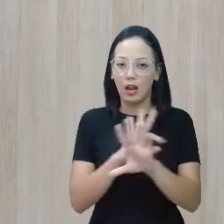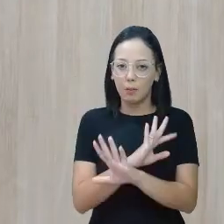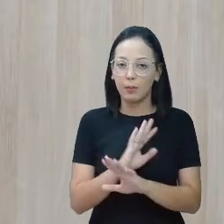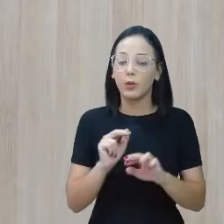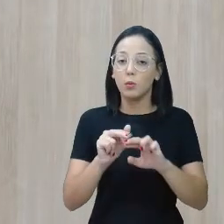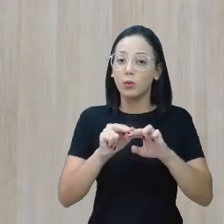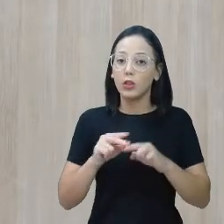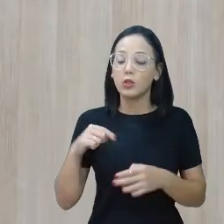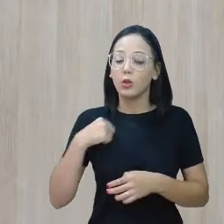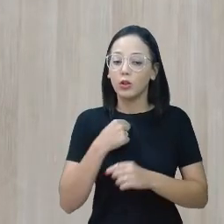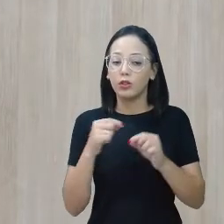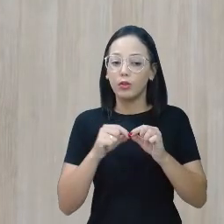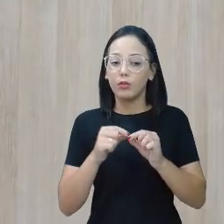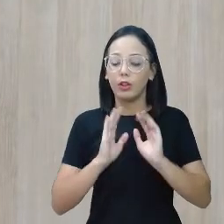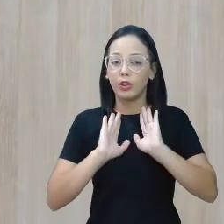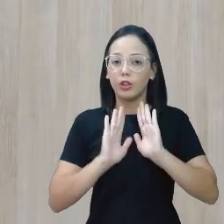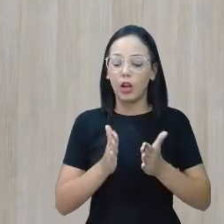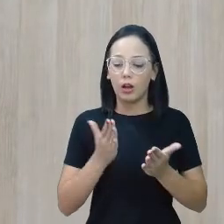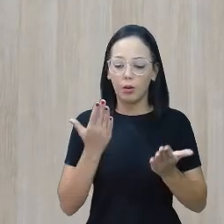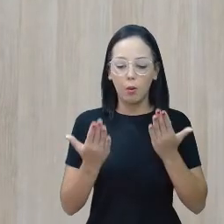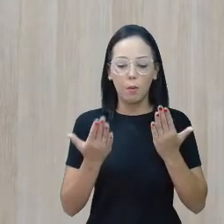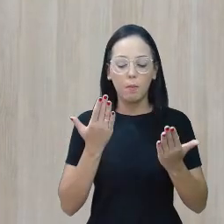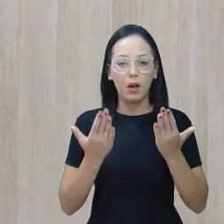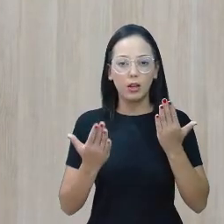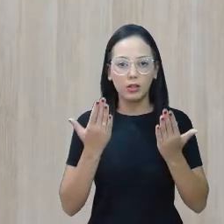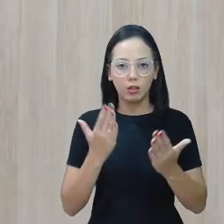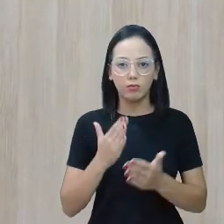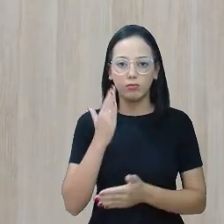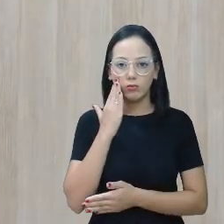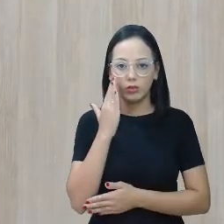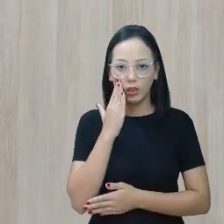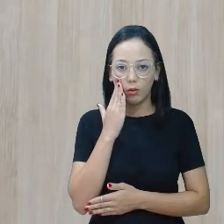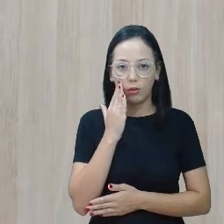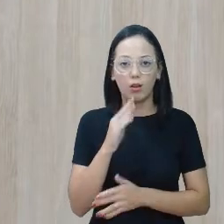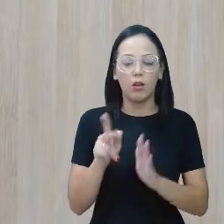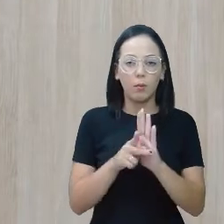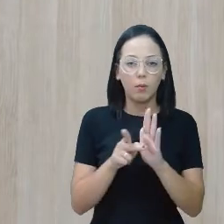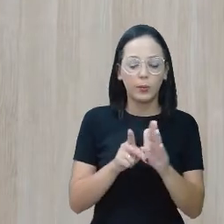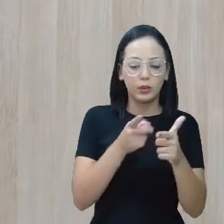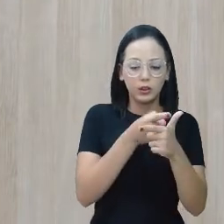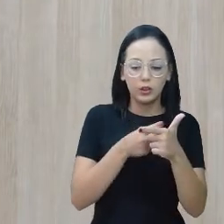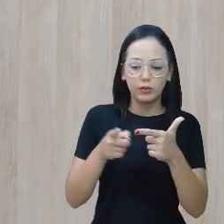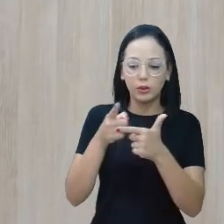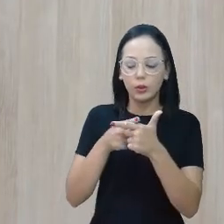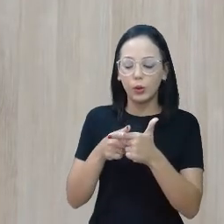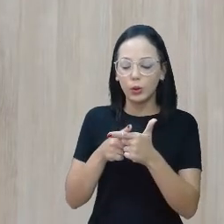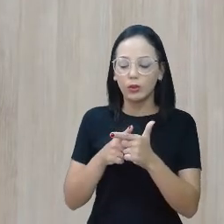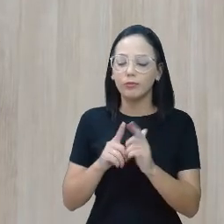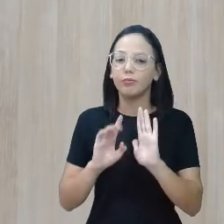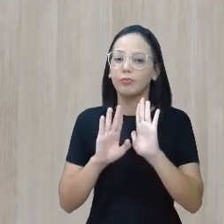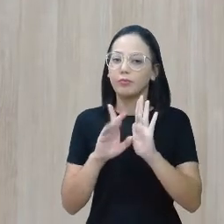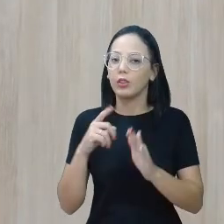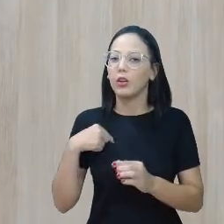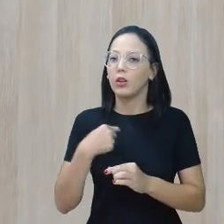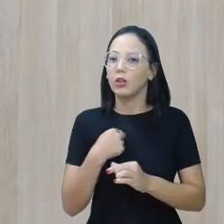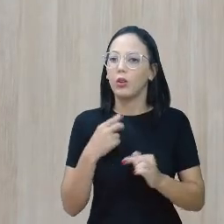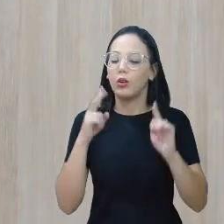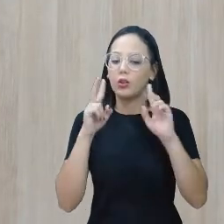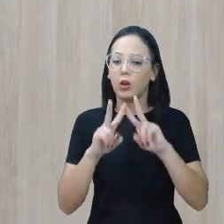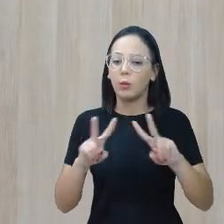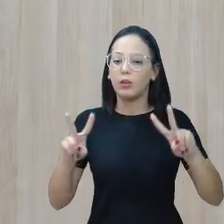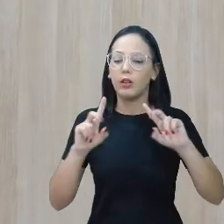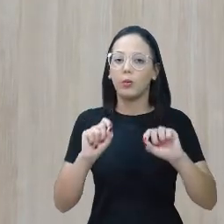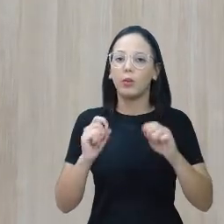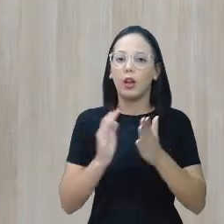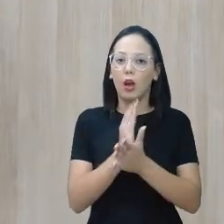a gente já realiza essa comparação de múltiplo, infinito, divisor, finito, a gente já começa observando